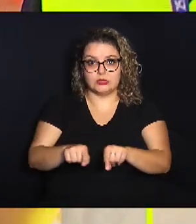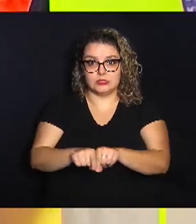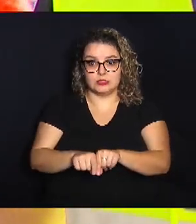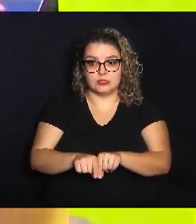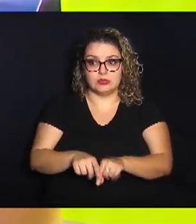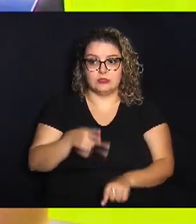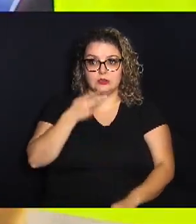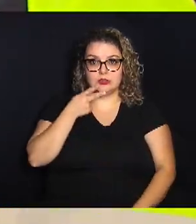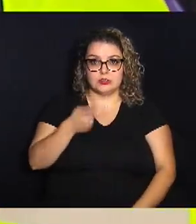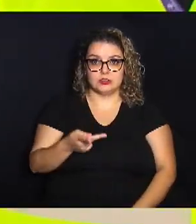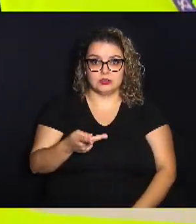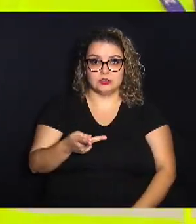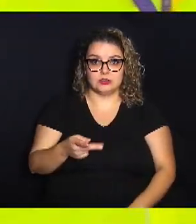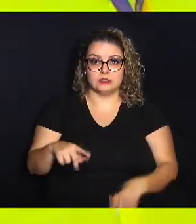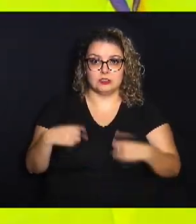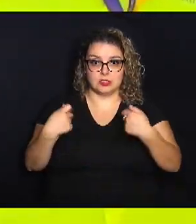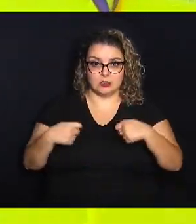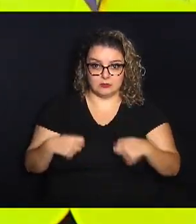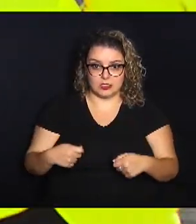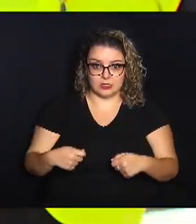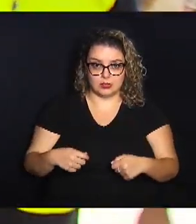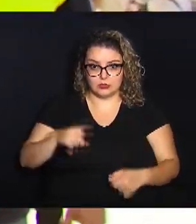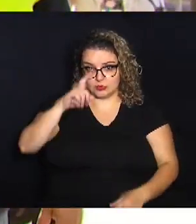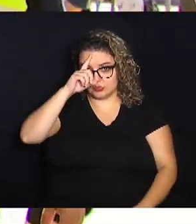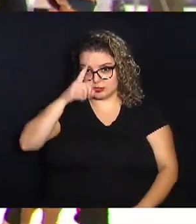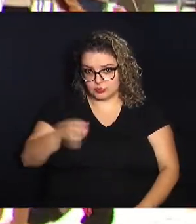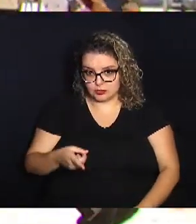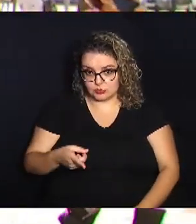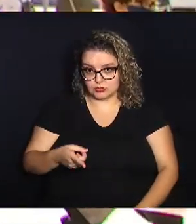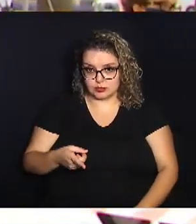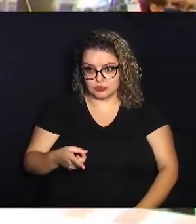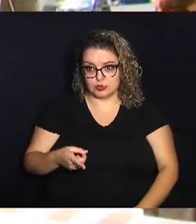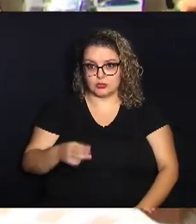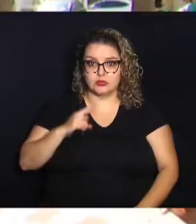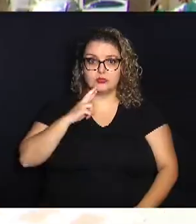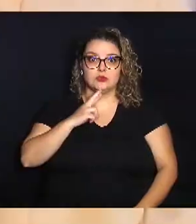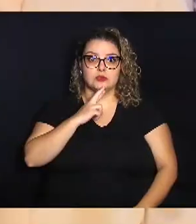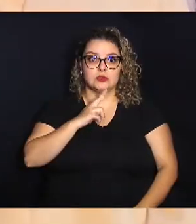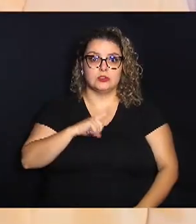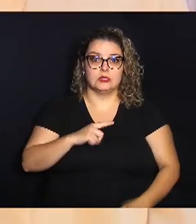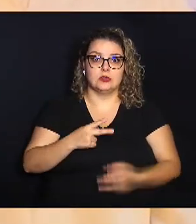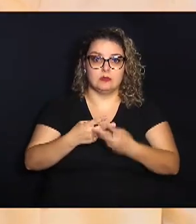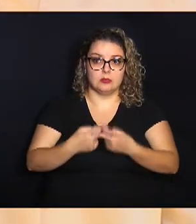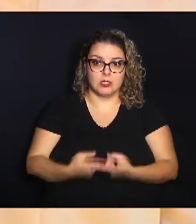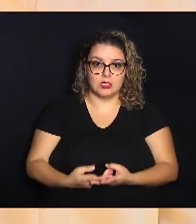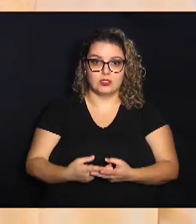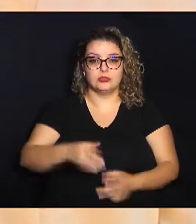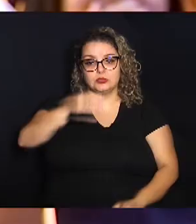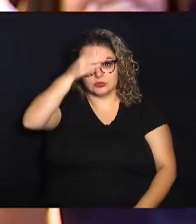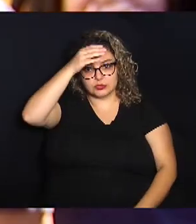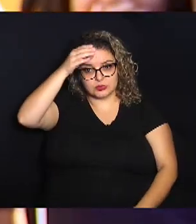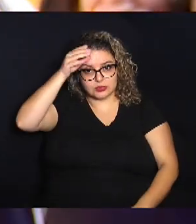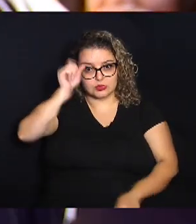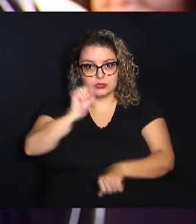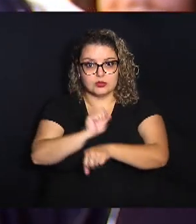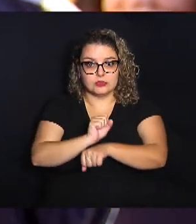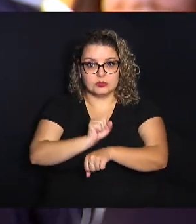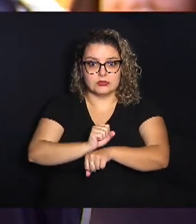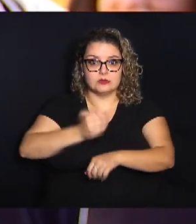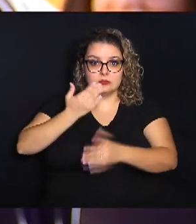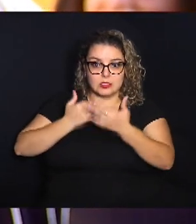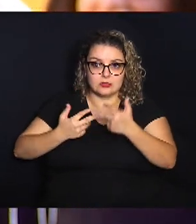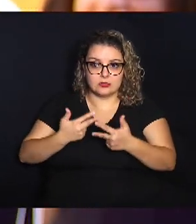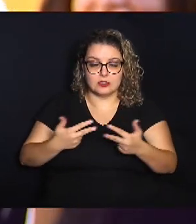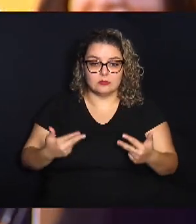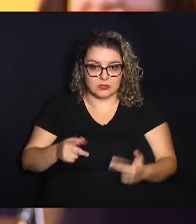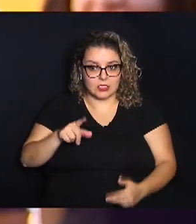diz que é preciso os donos de restaurantes terem paciência, também os clientes que aguardam a comida, não é?